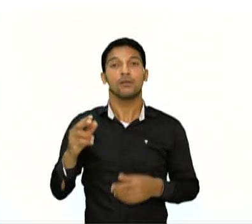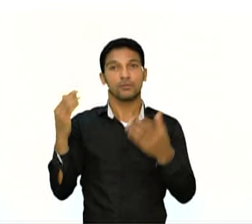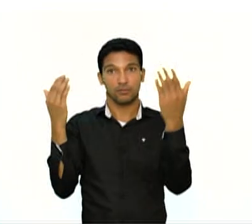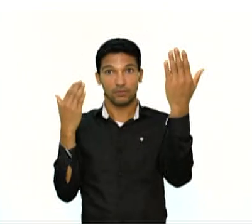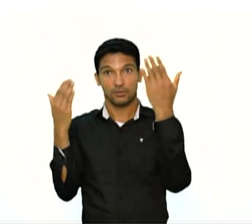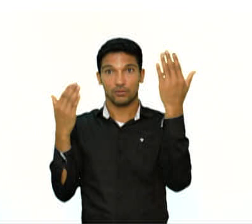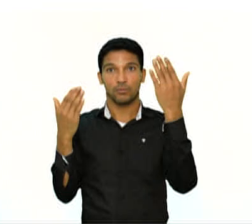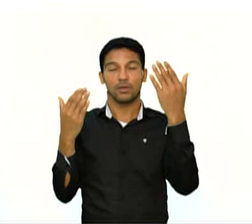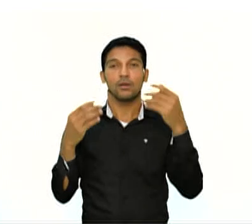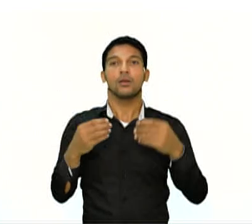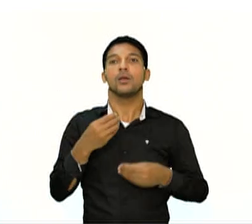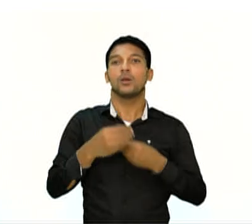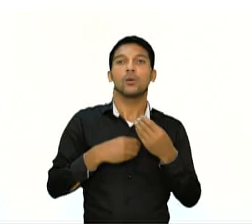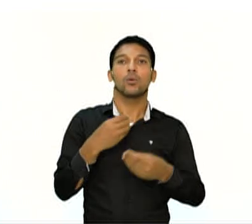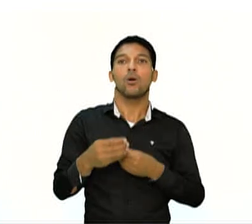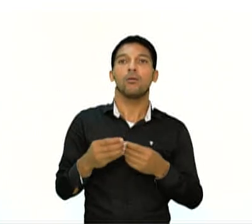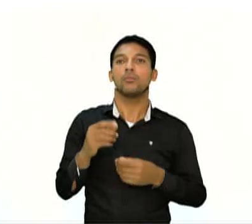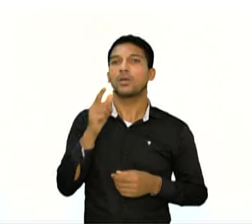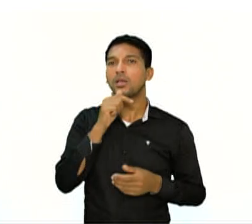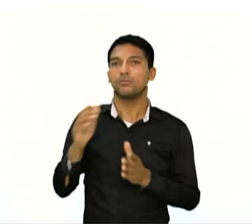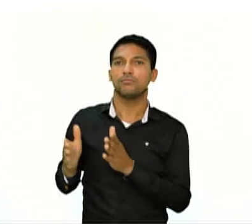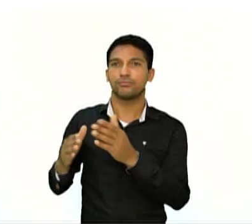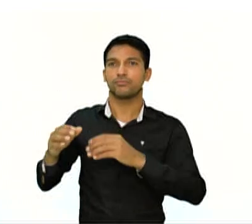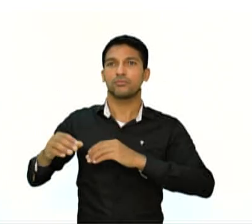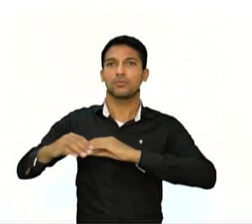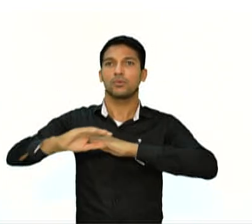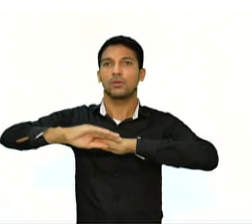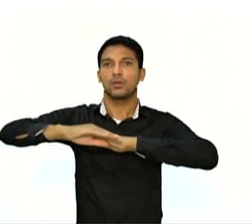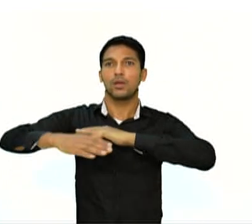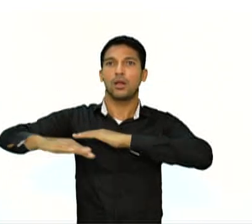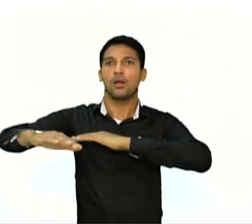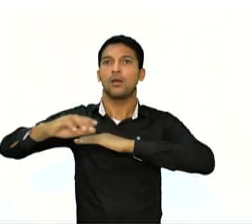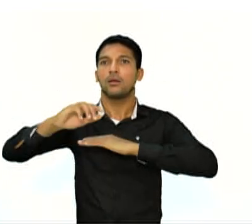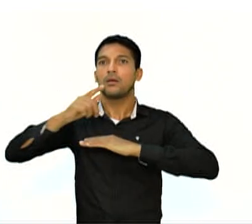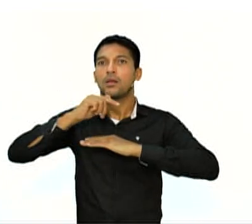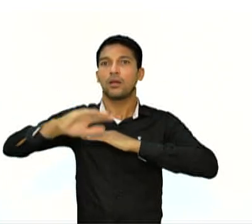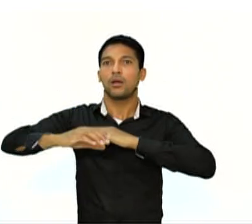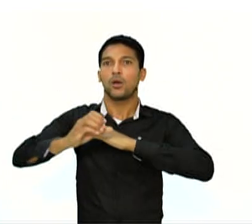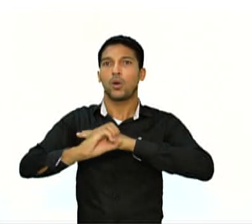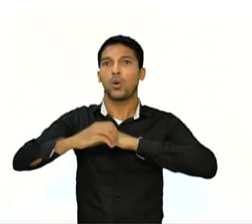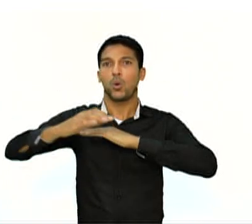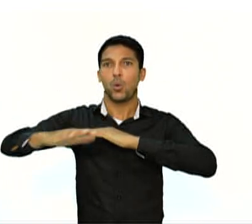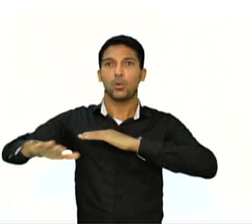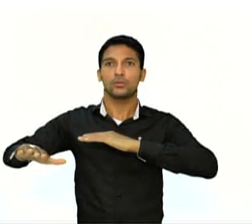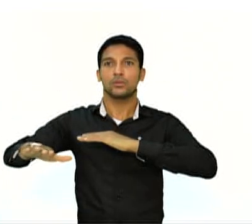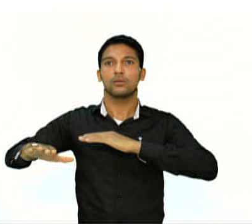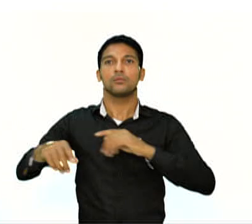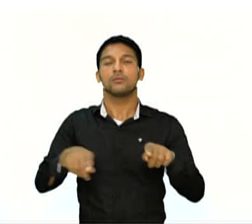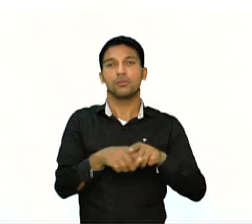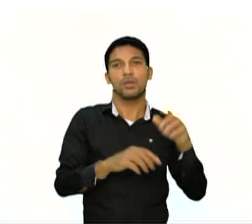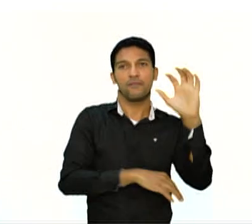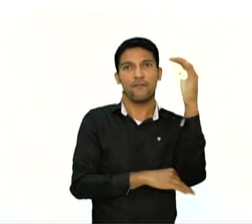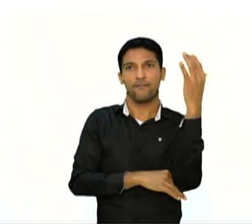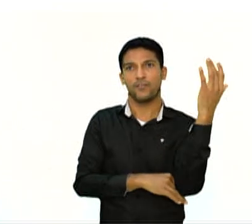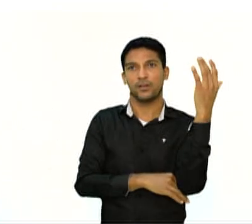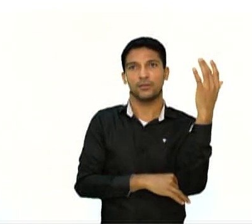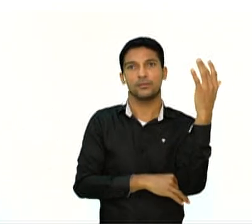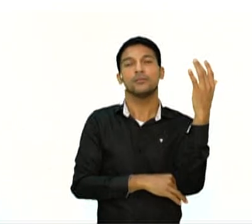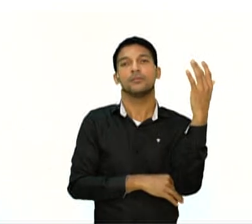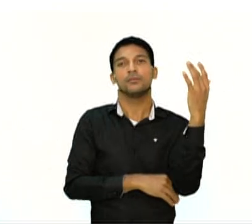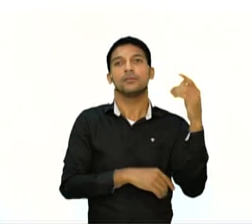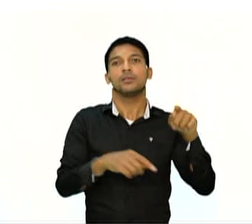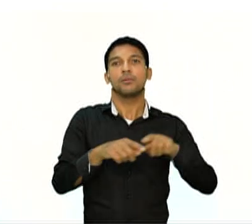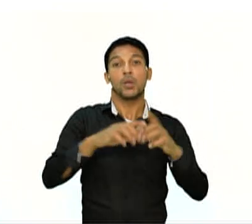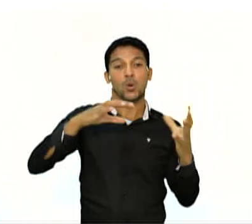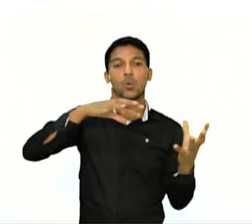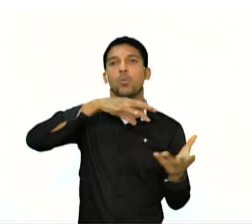dos oceanos e da distribuição das florestas tropicais e equatoriais nos momentos em que a temperatura média do planeta alcançou